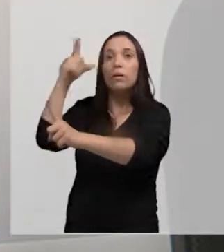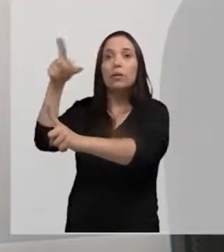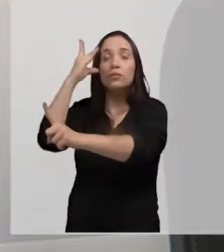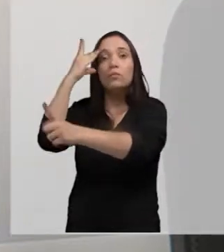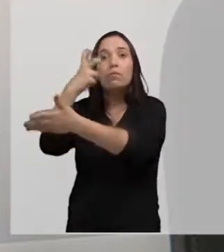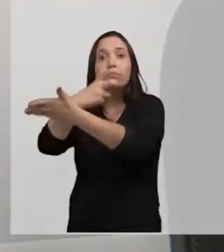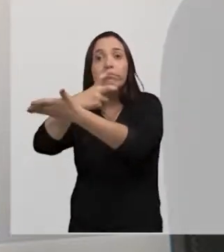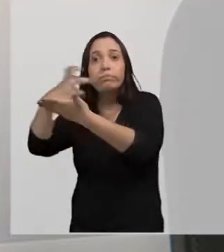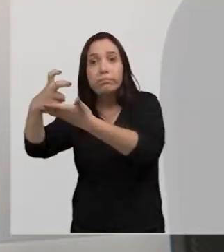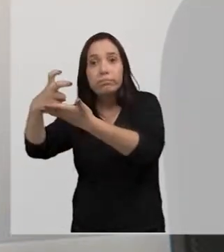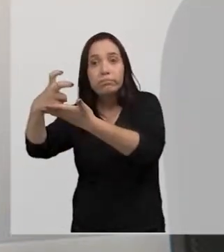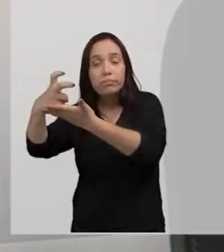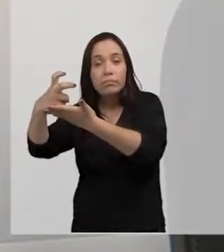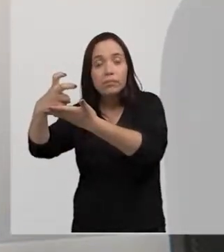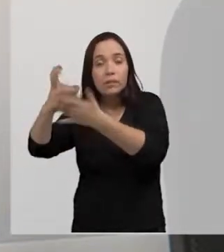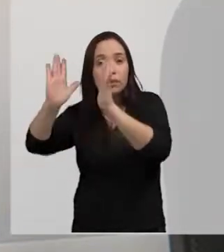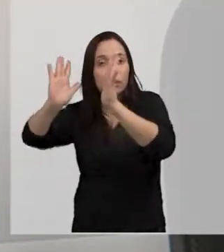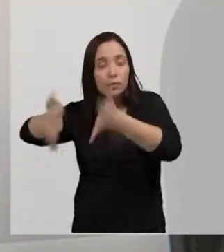Ela cai.